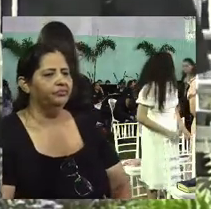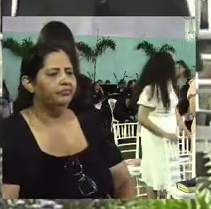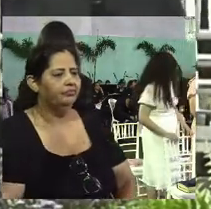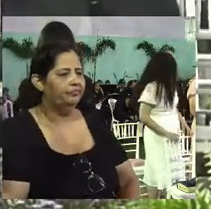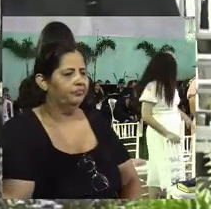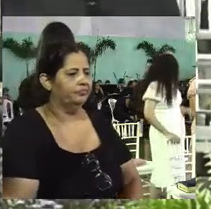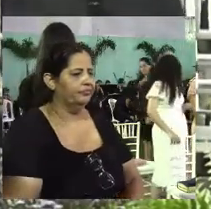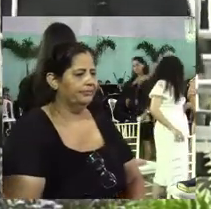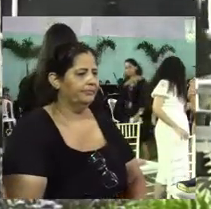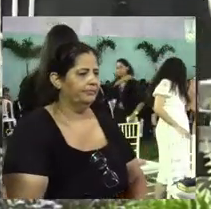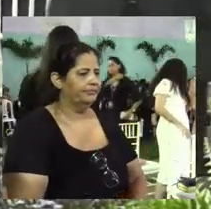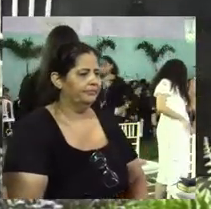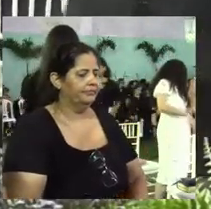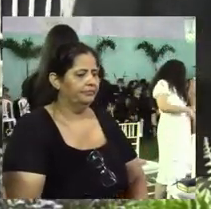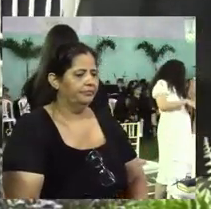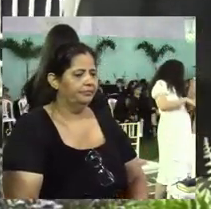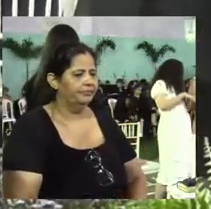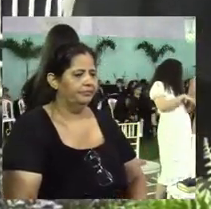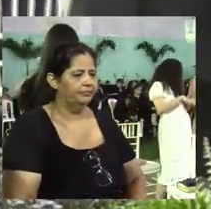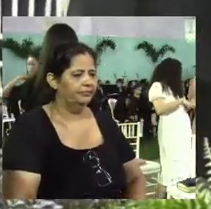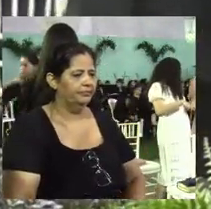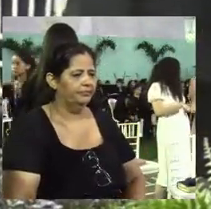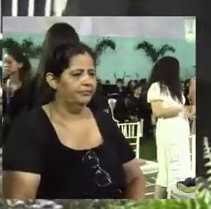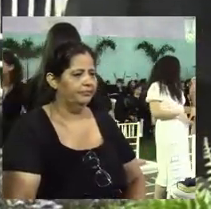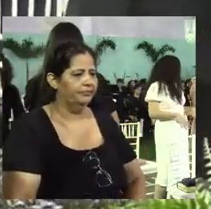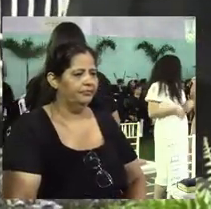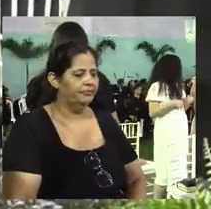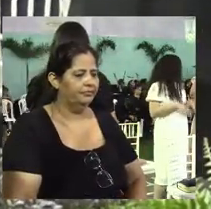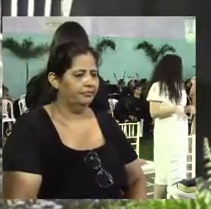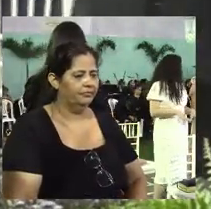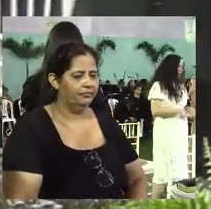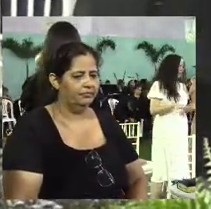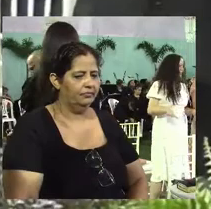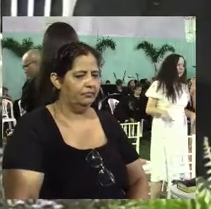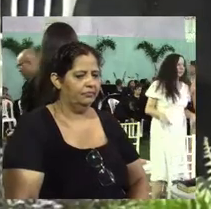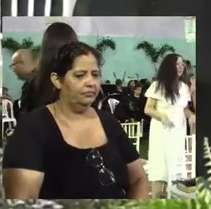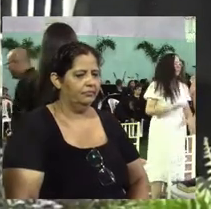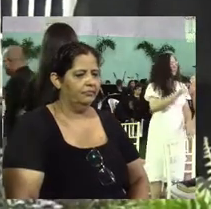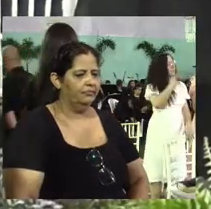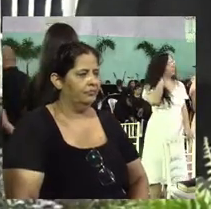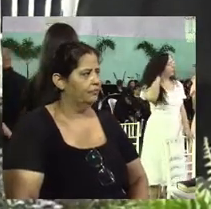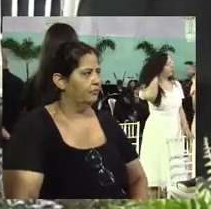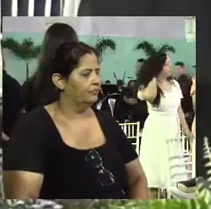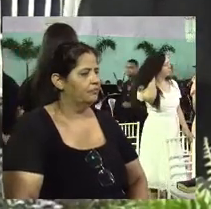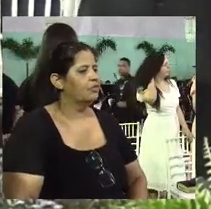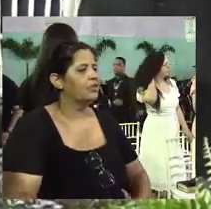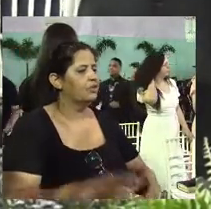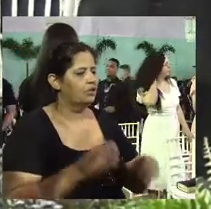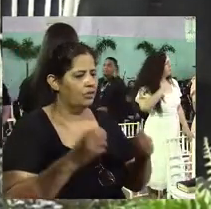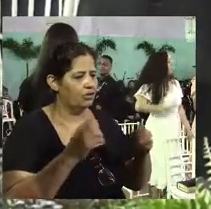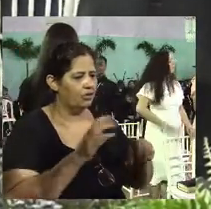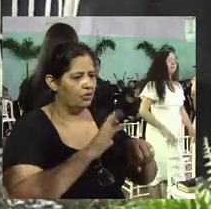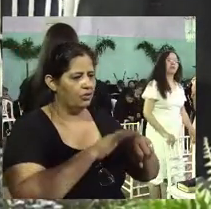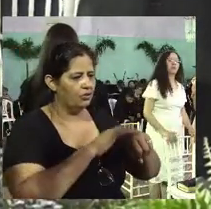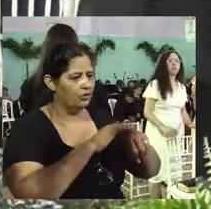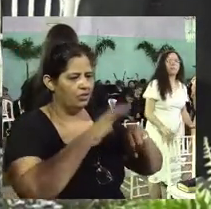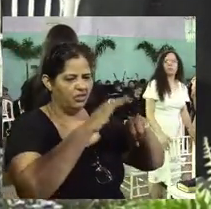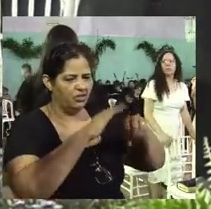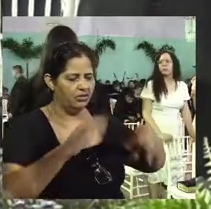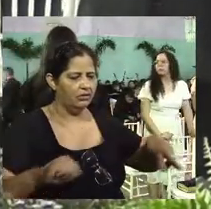a oração final pela sua família pra gente ir para casa corre rápido ninguém volta por favor só quem foi curado